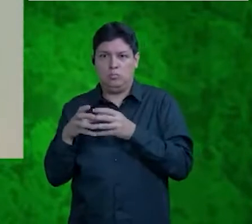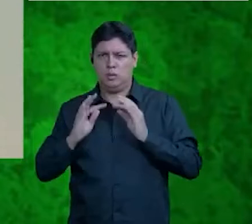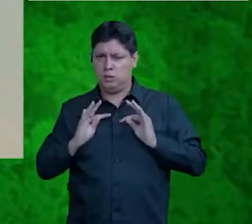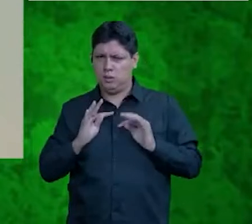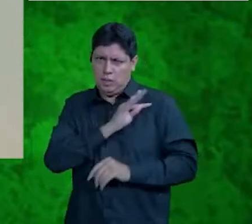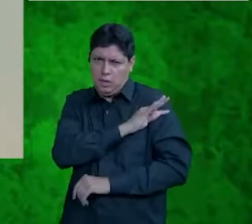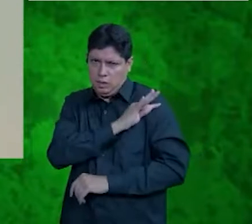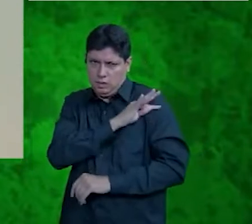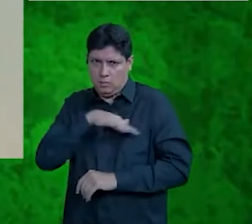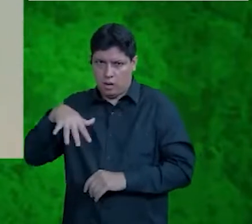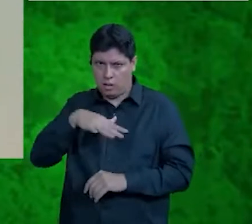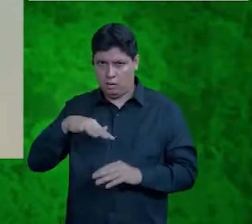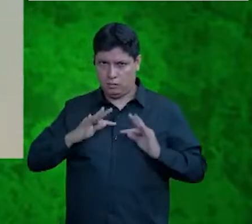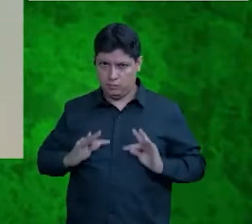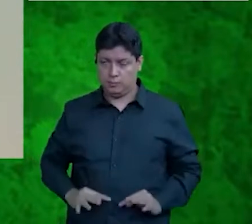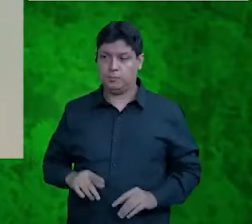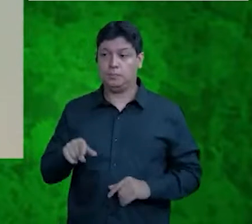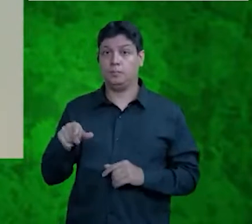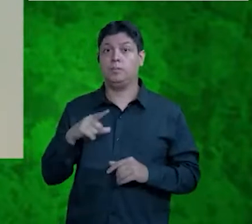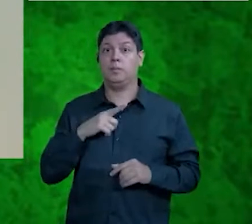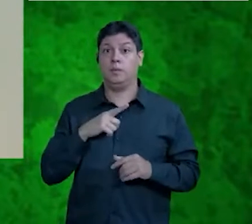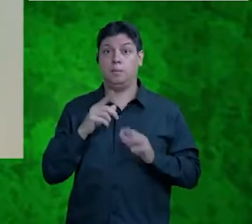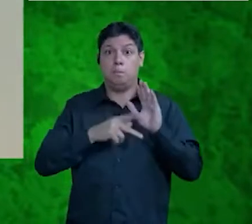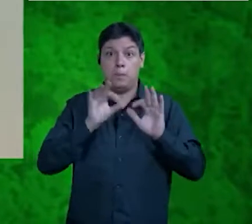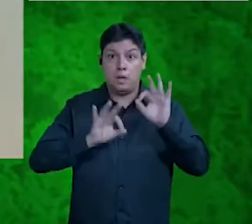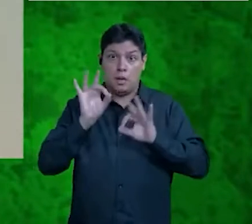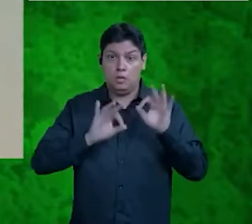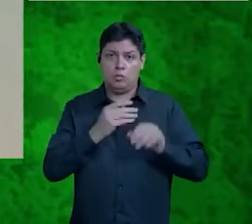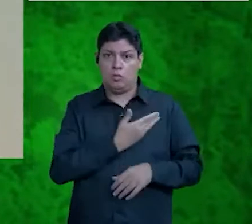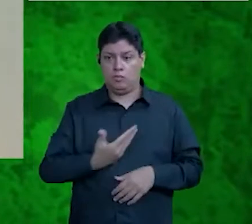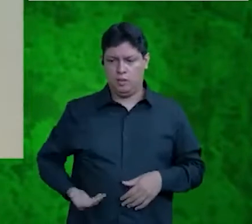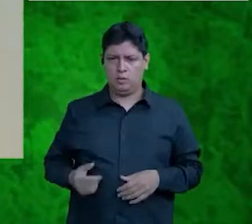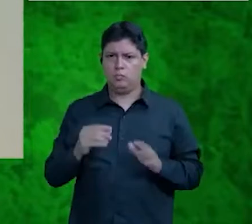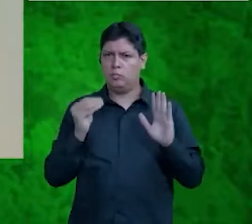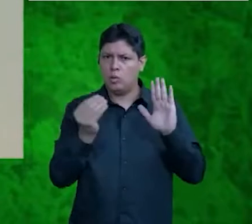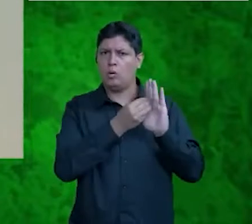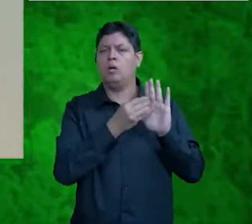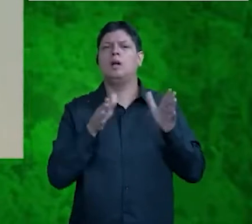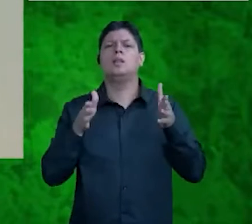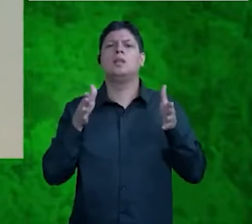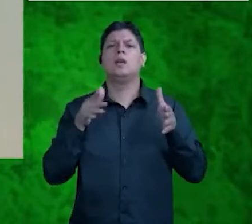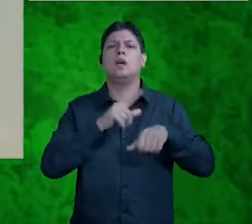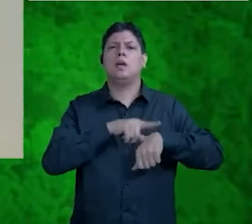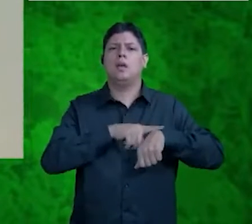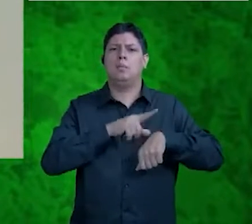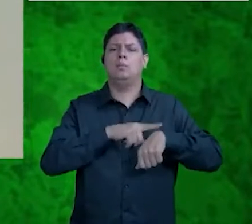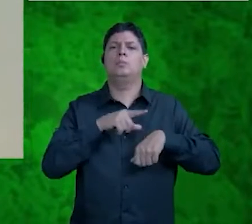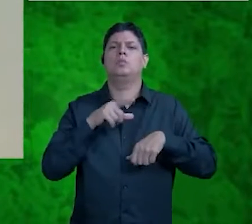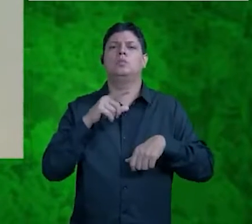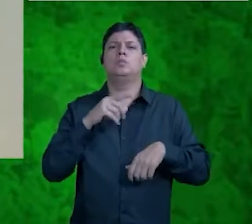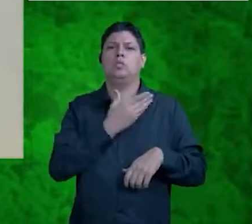de governo, daremos prazos para que o poder público cumpra consultas, exames